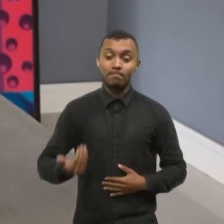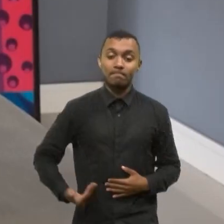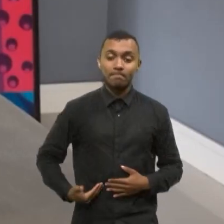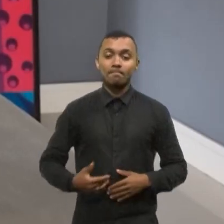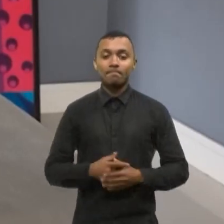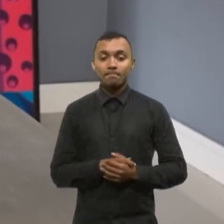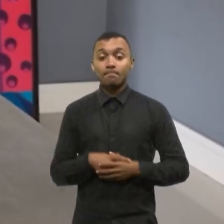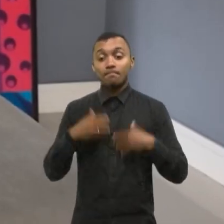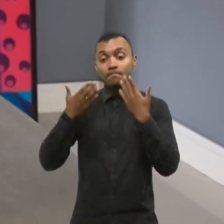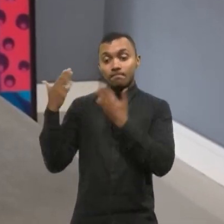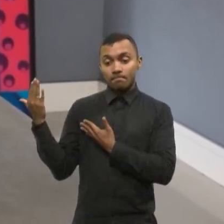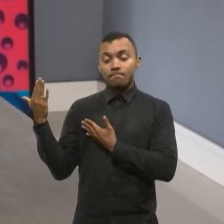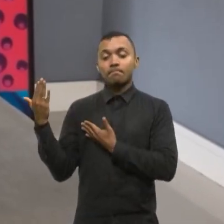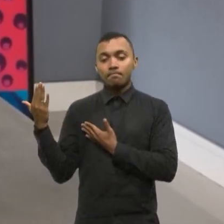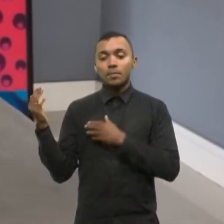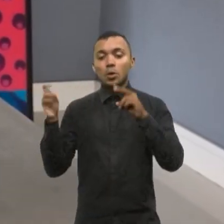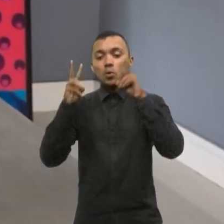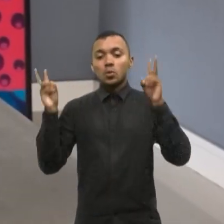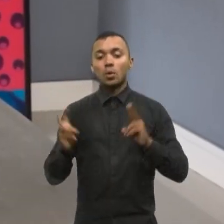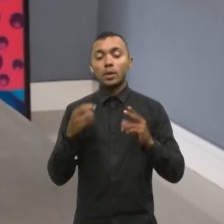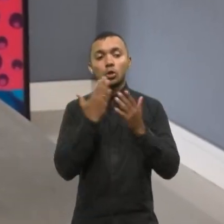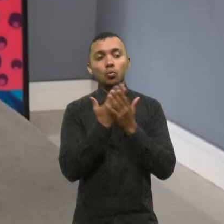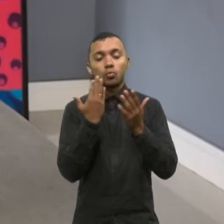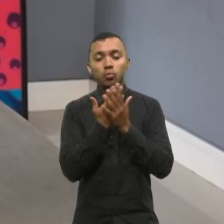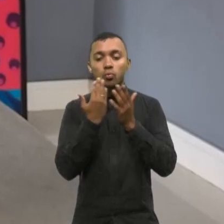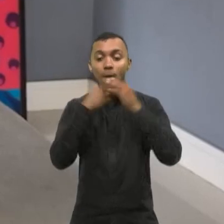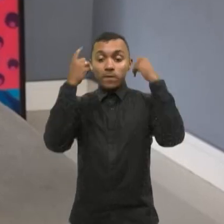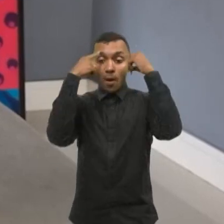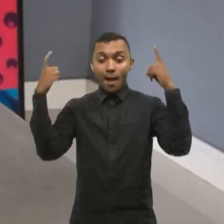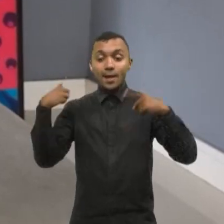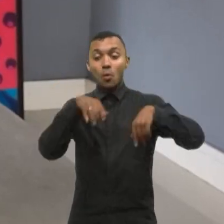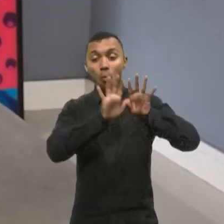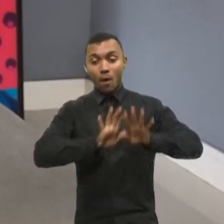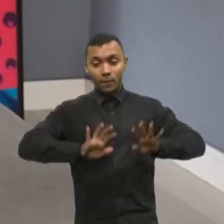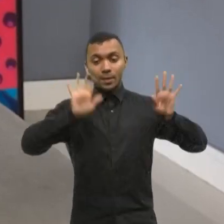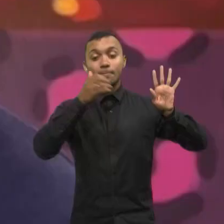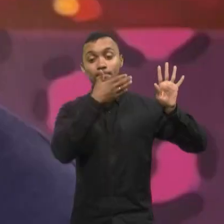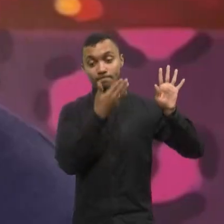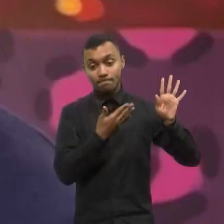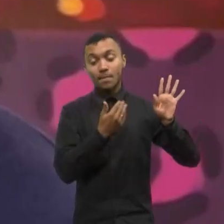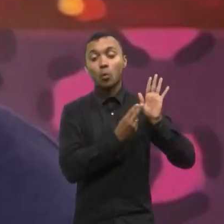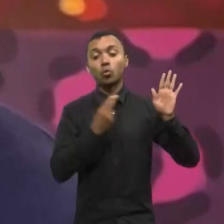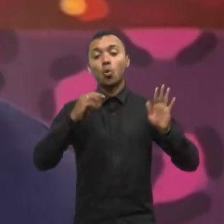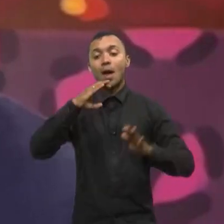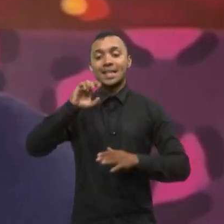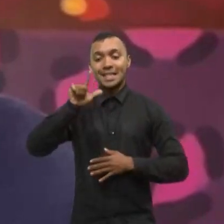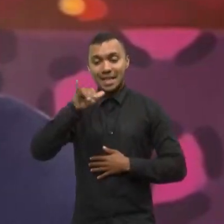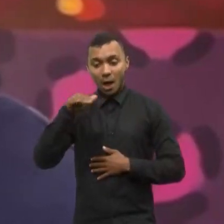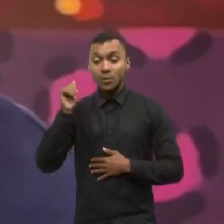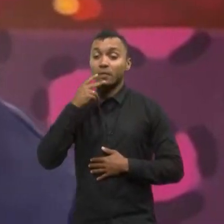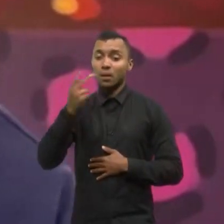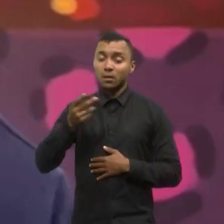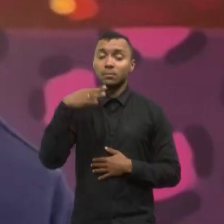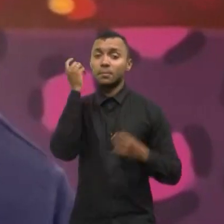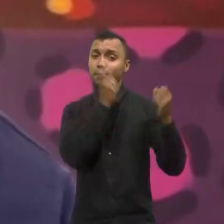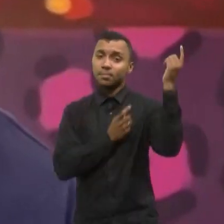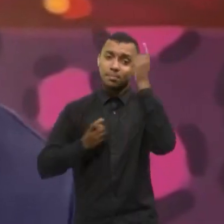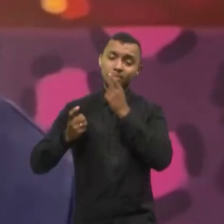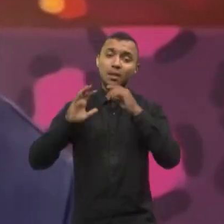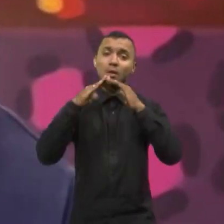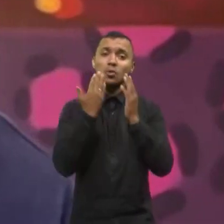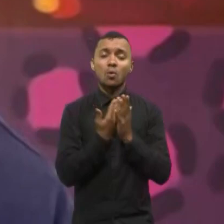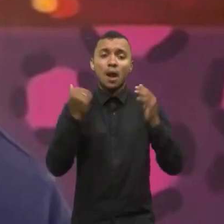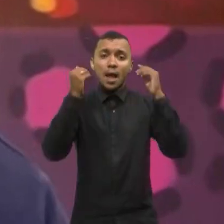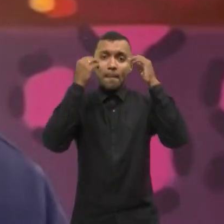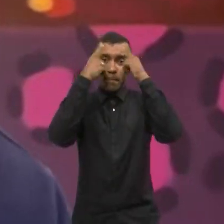do Laboratório de Estudos da Violência da Universidade Federal do Ceará, César Barreira, vê com preocupação a violência nas escolas